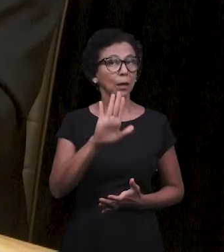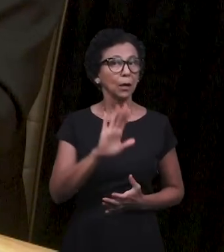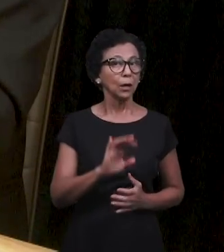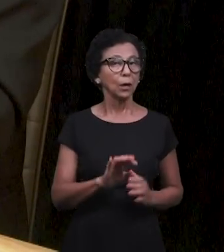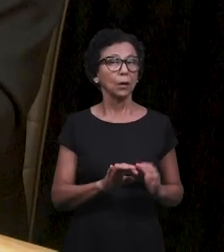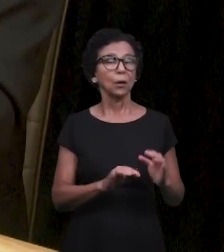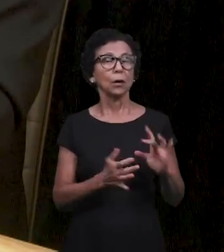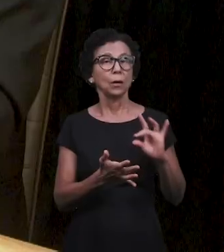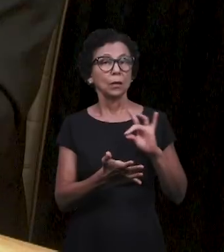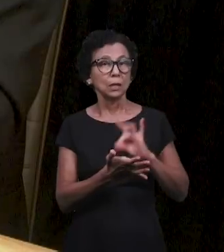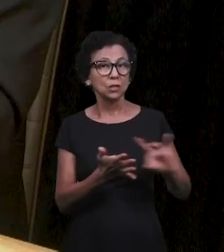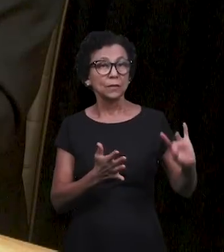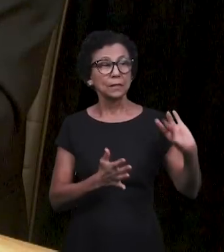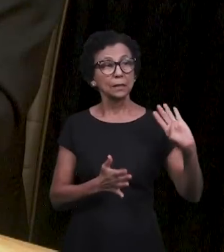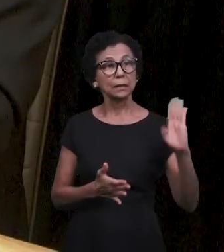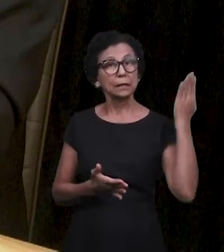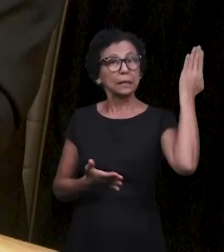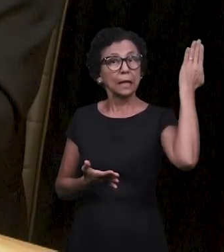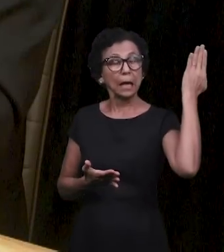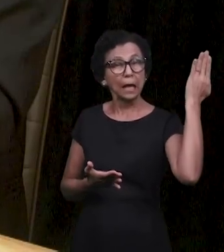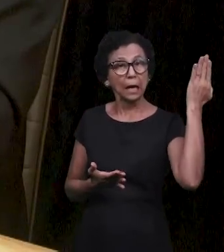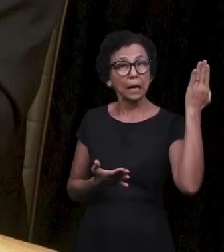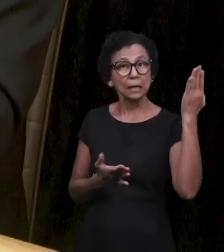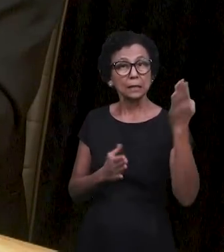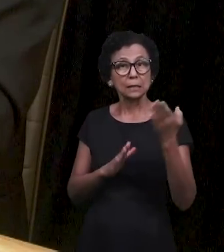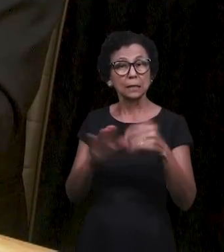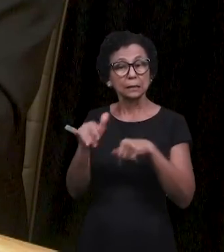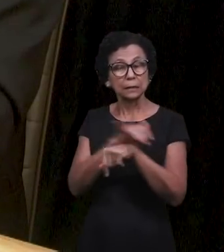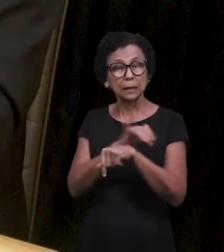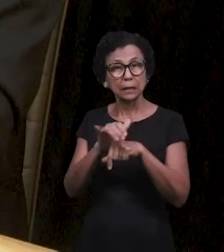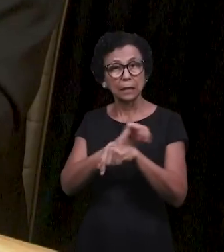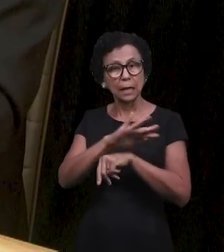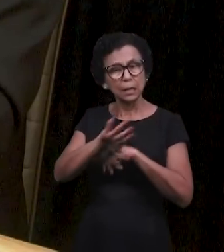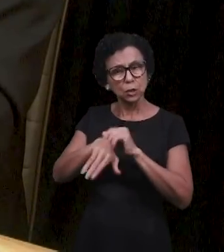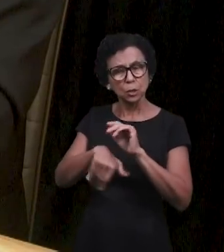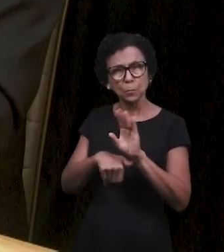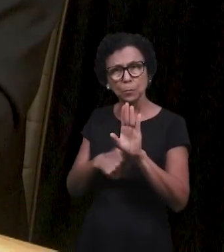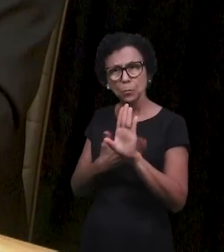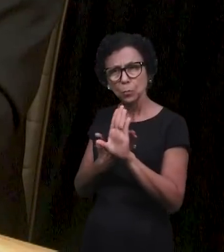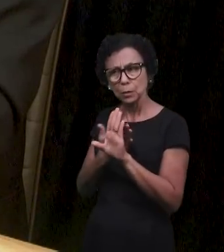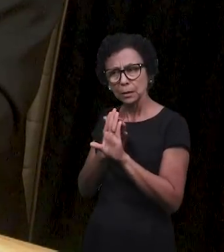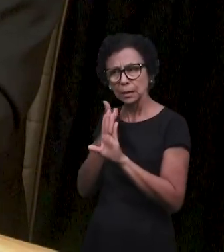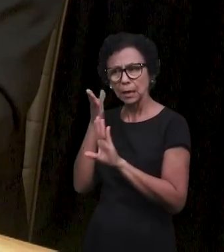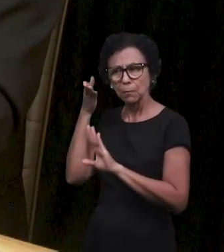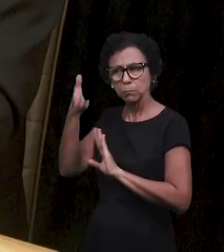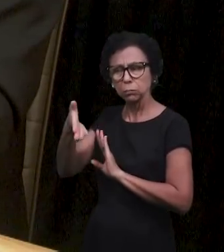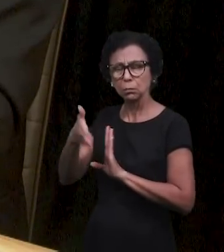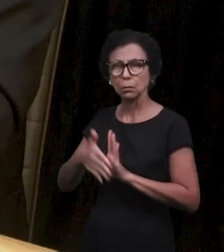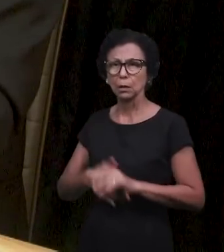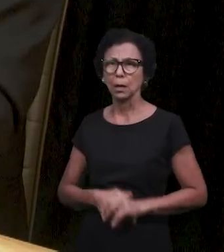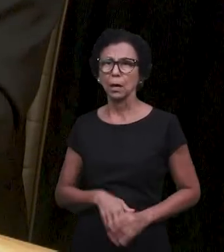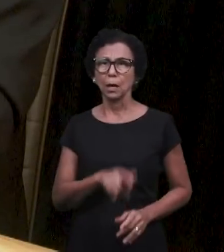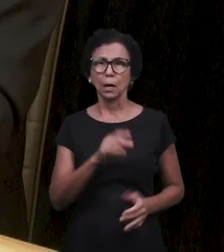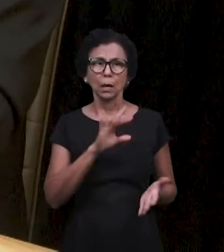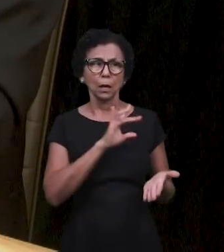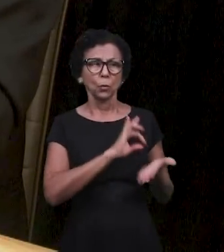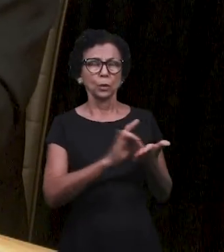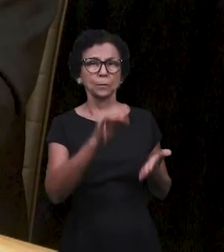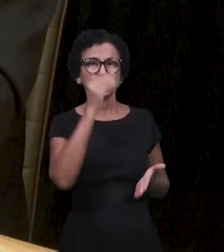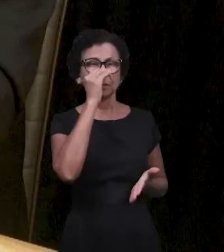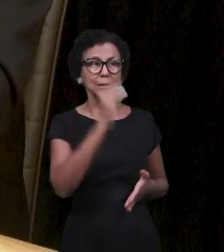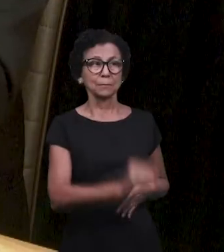atacar covardemente. Não despreze o inimigo. Agora, confie em Deus.